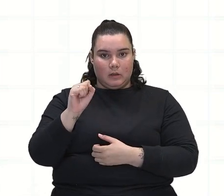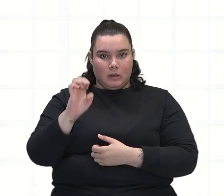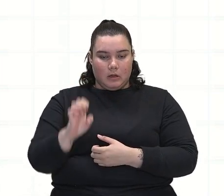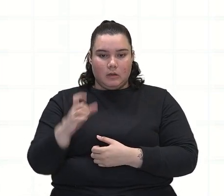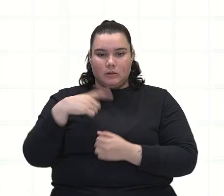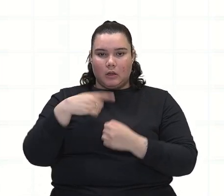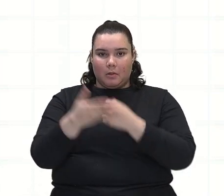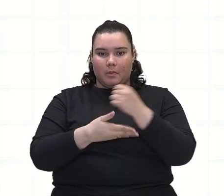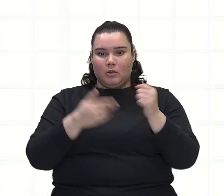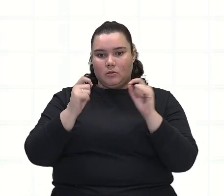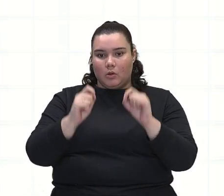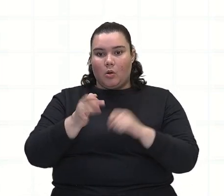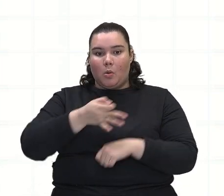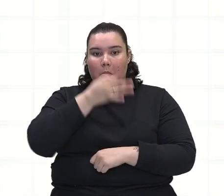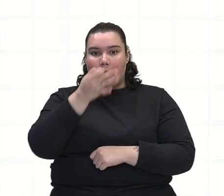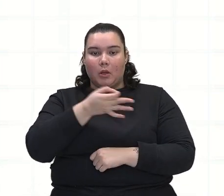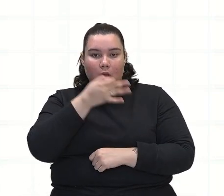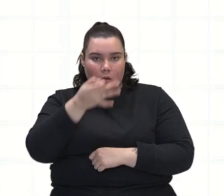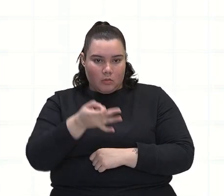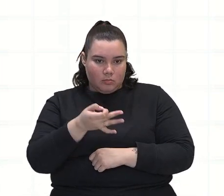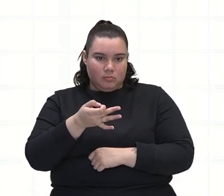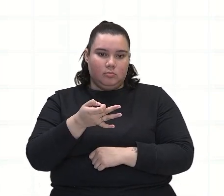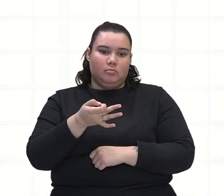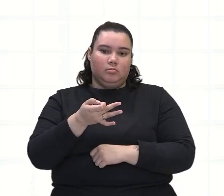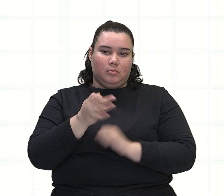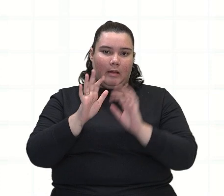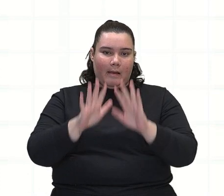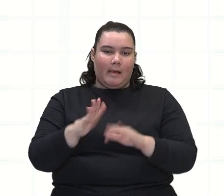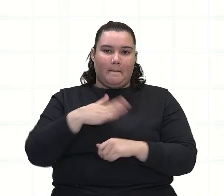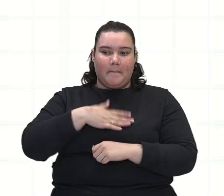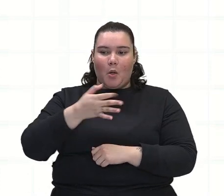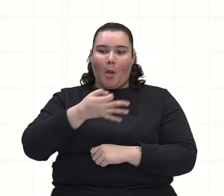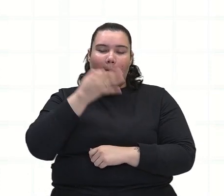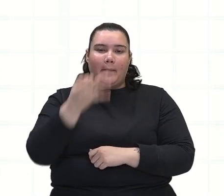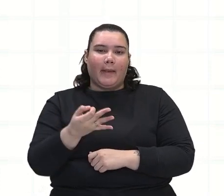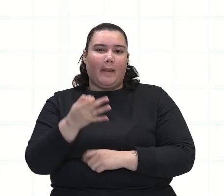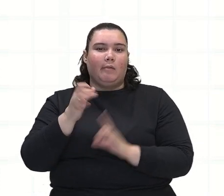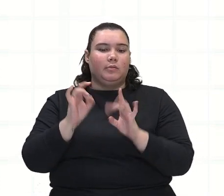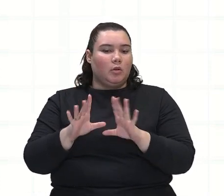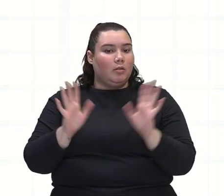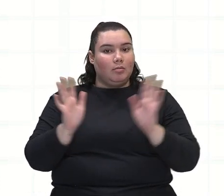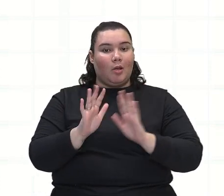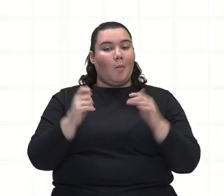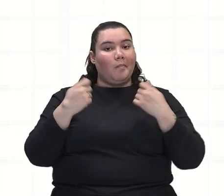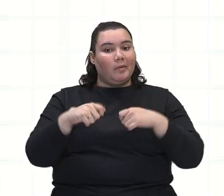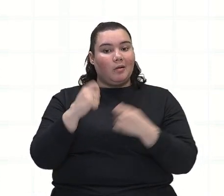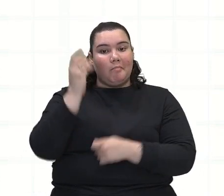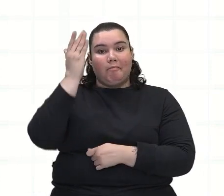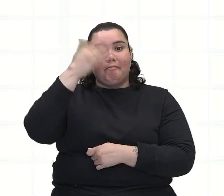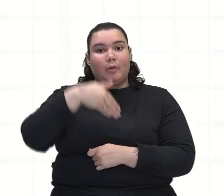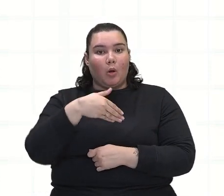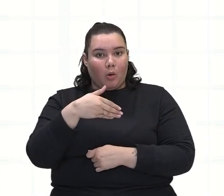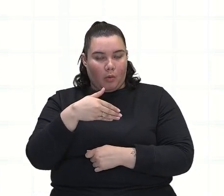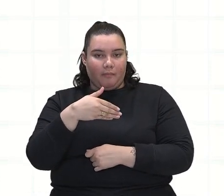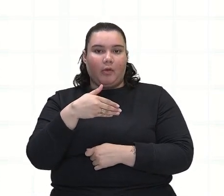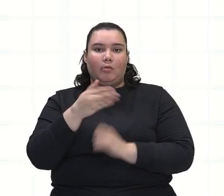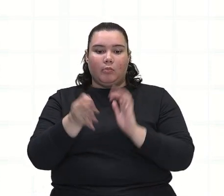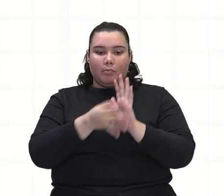basear em argumentos. Eu não posso só dizer o que eu acho, eu tenho que comprovar com